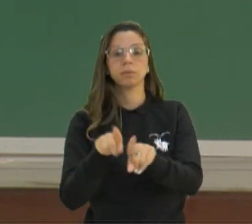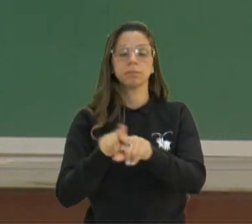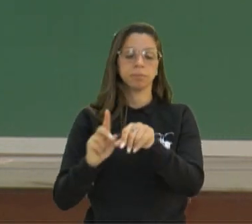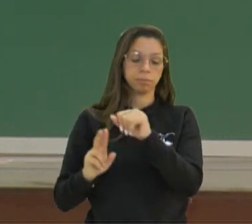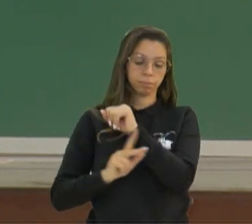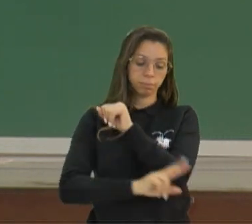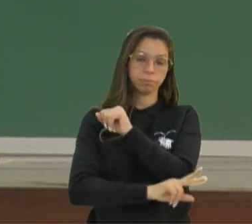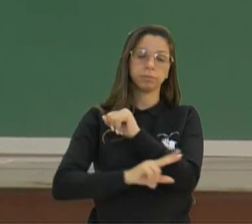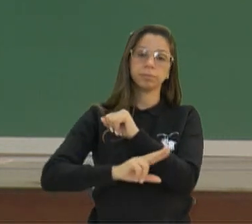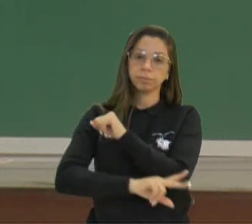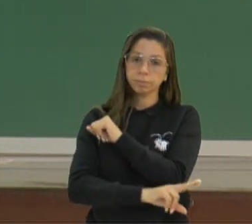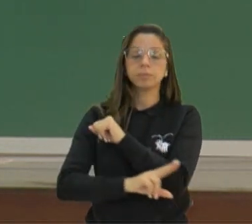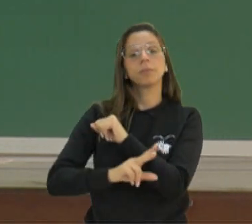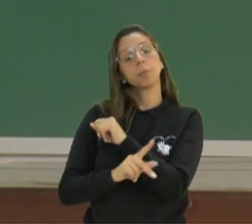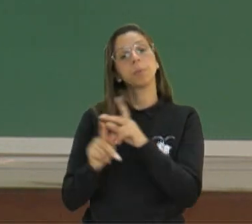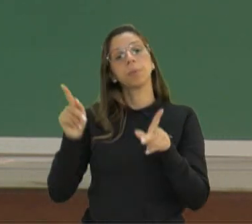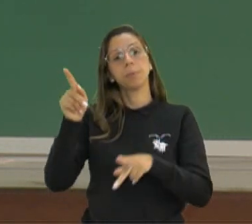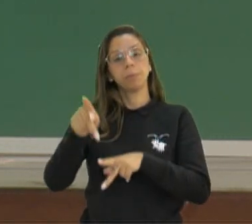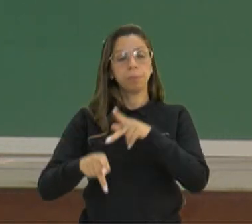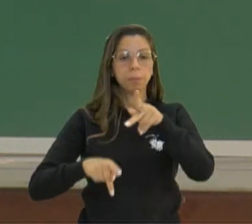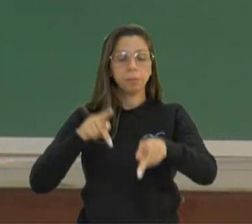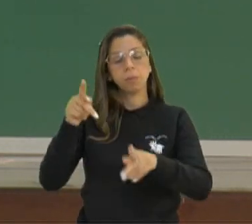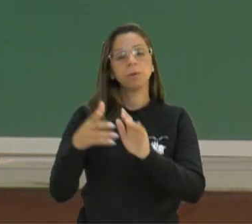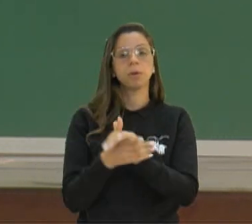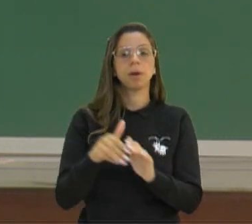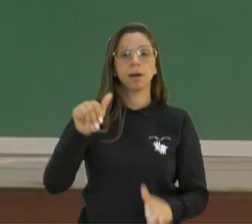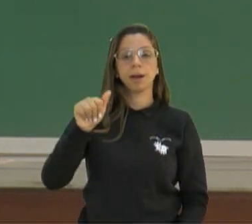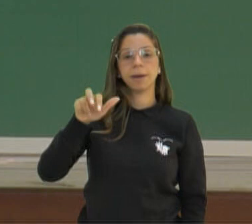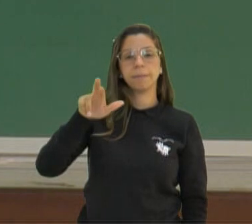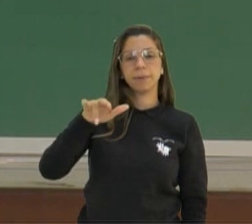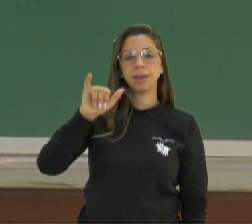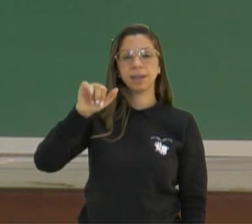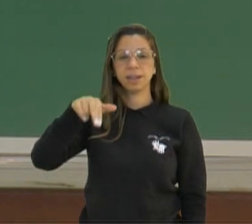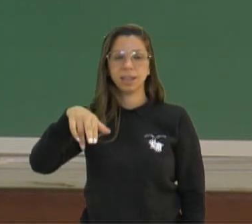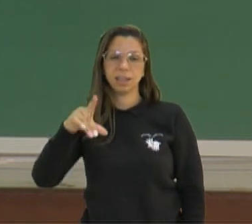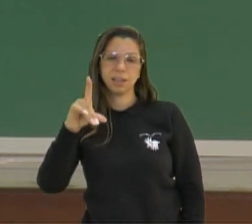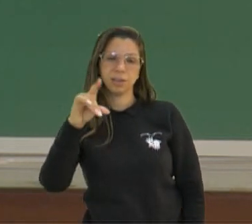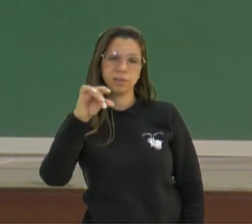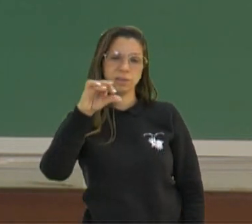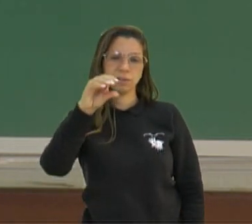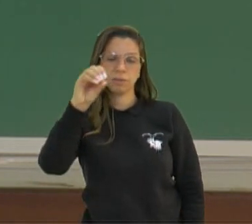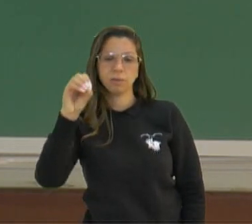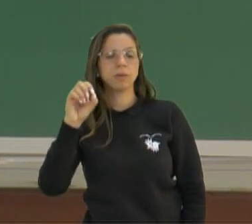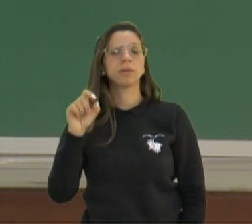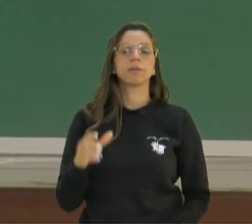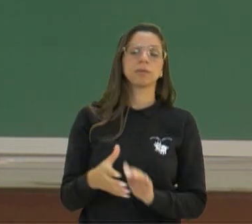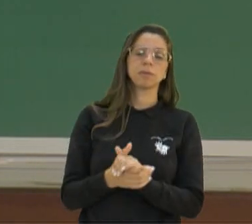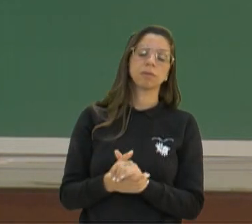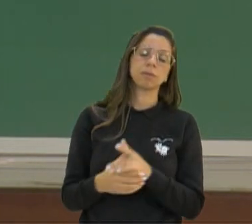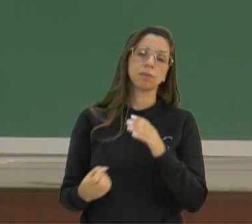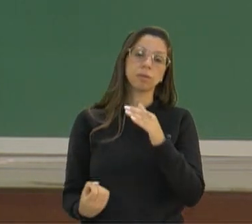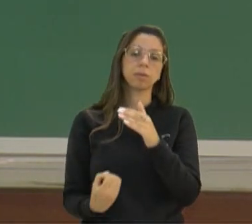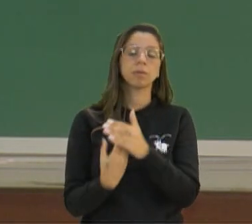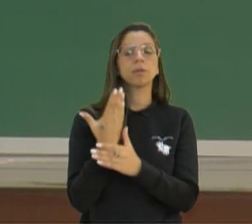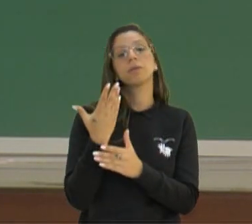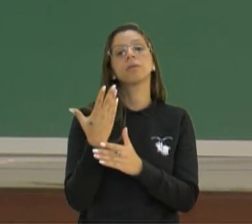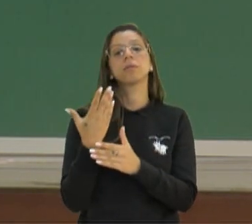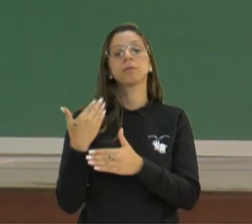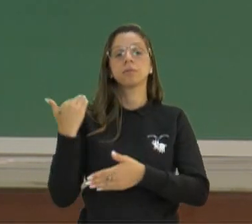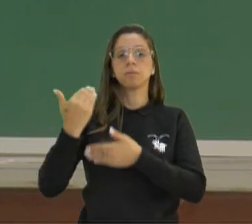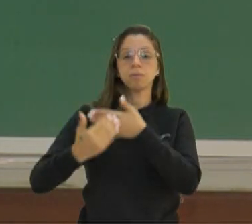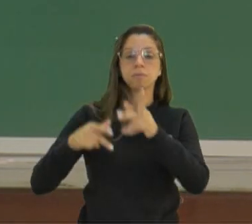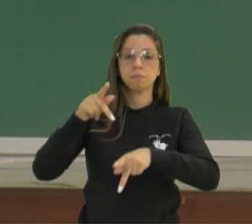diversidade étnica da população, os ameríndios, a população formada pelos descendentes de povos